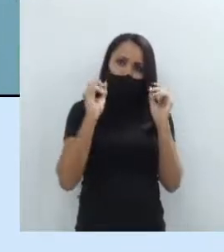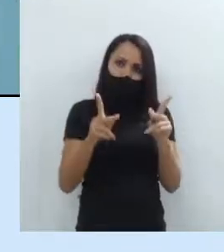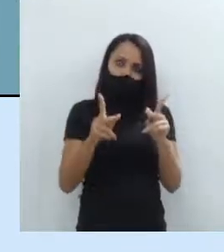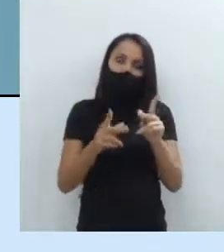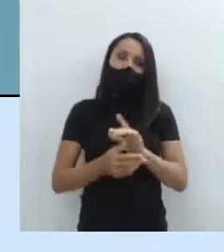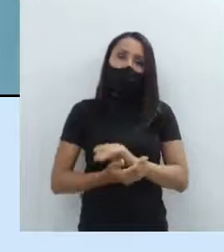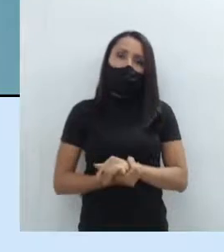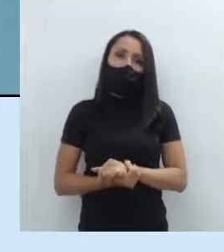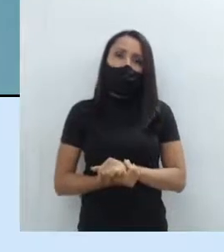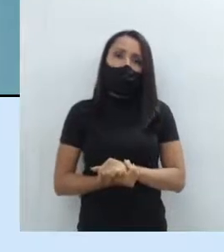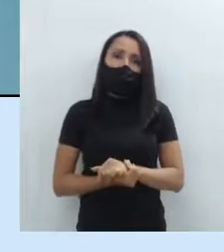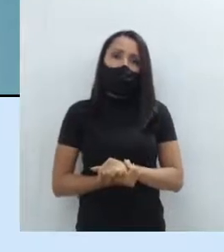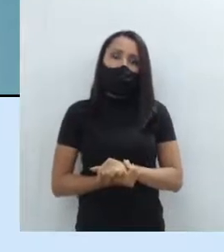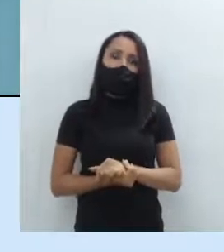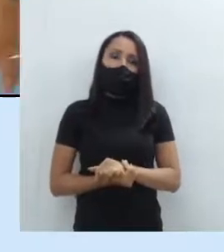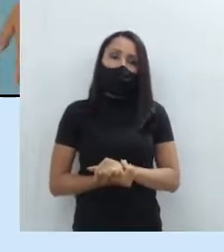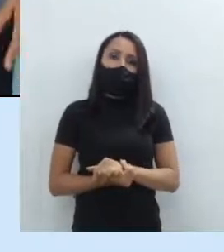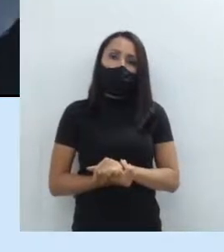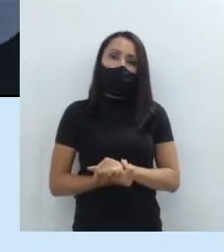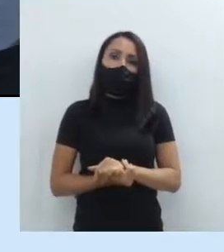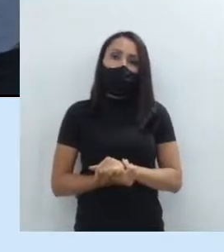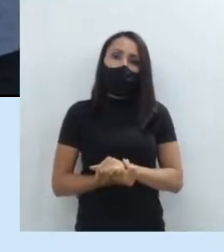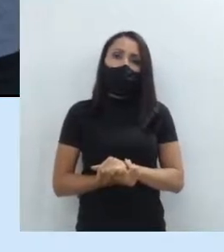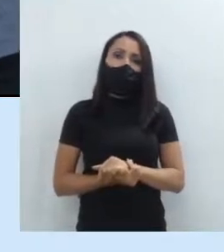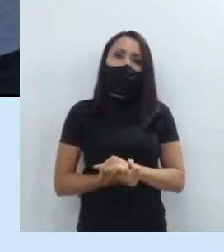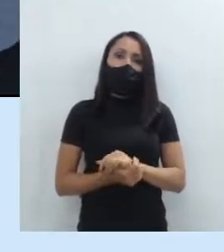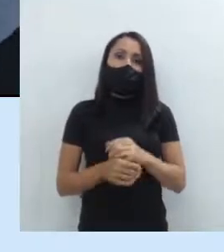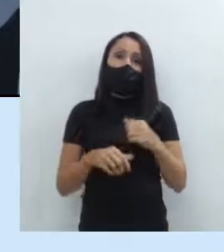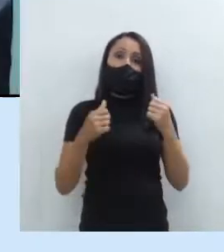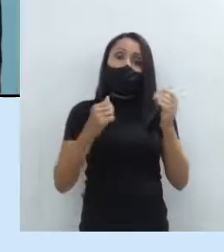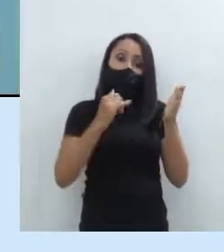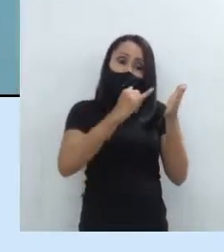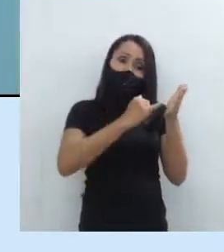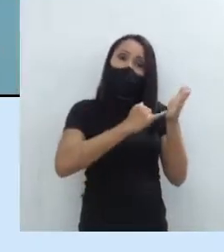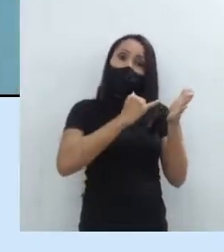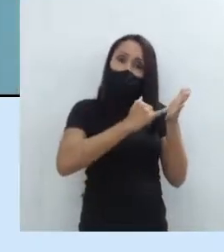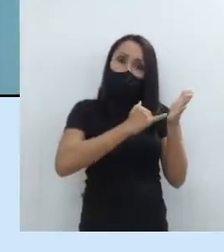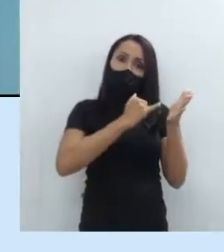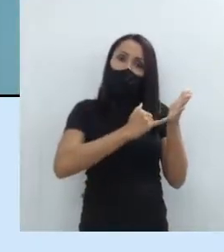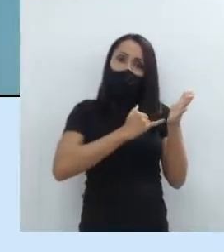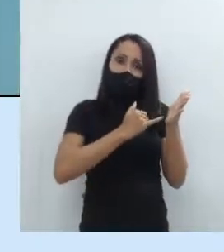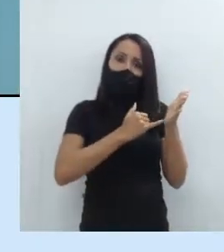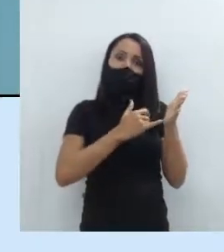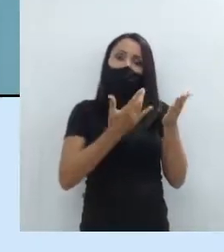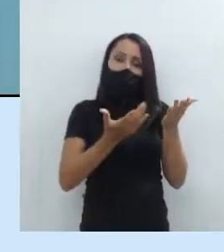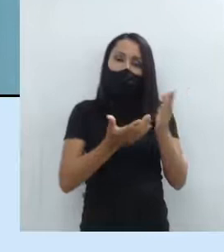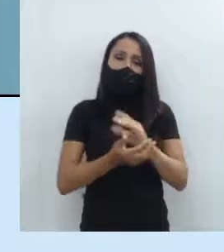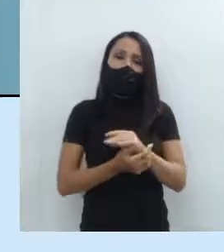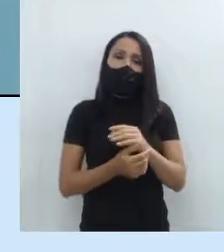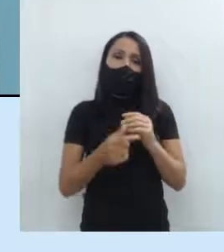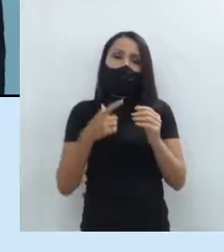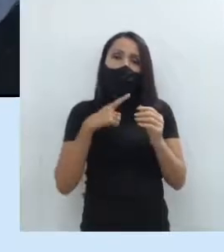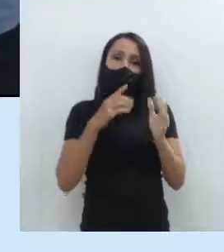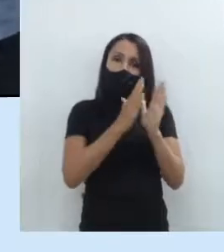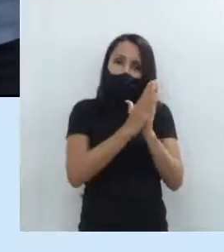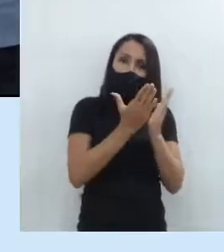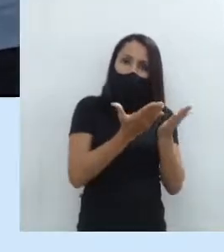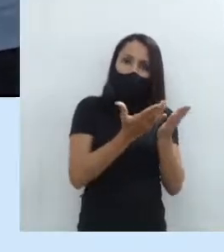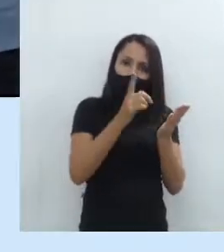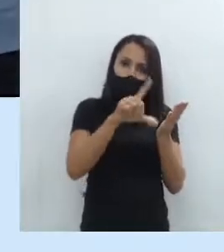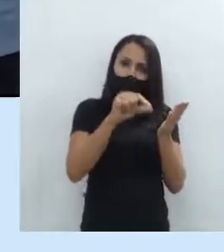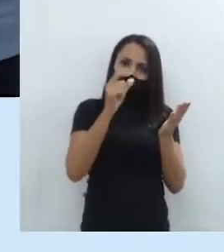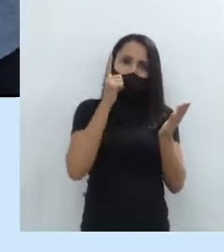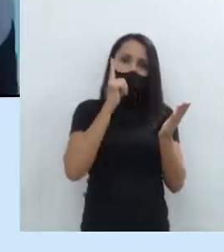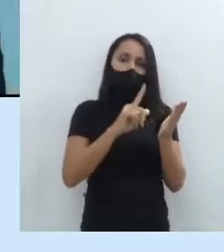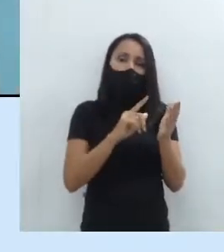lá porque a chefe quer esse livro para ela. Então você tem que se inscrever e ter esse livro em suas mãos. Qual